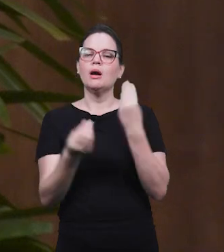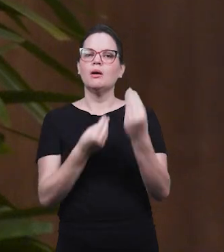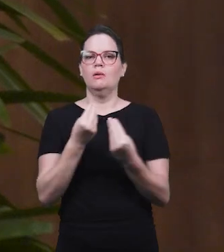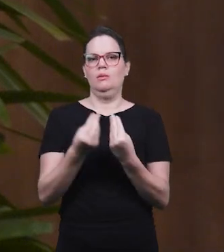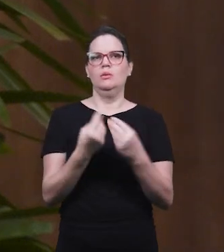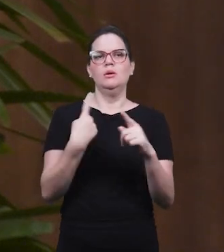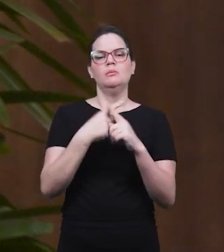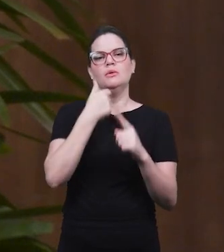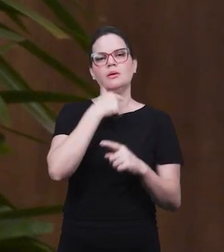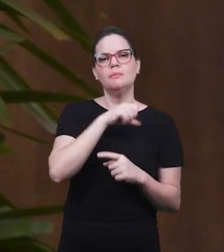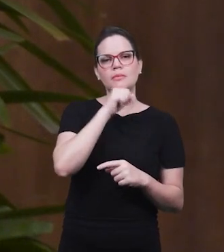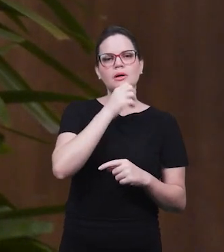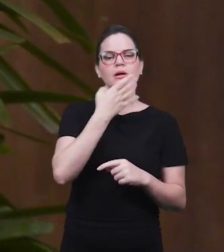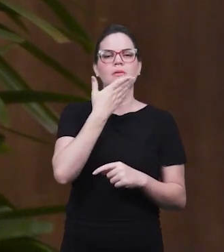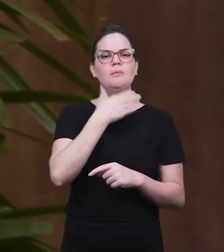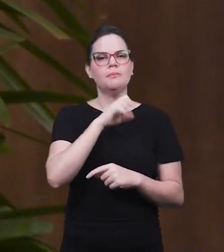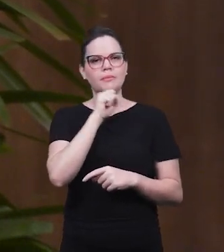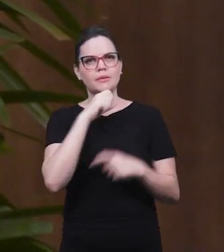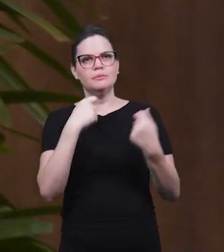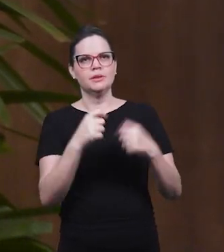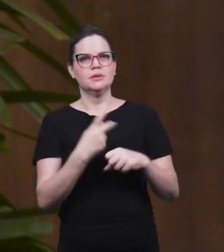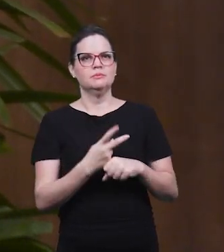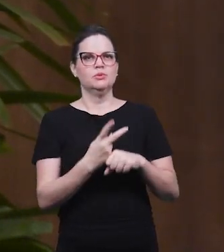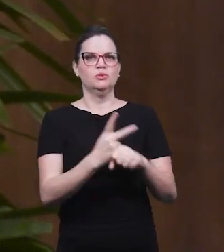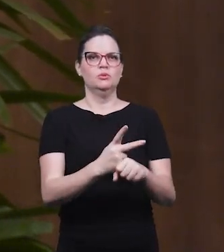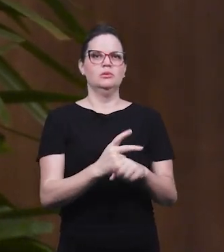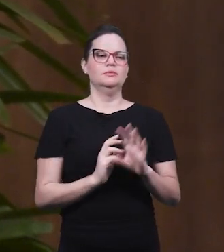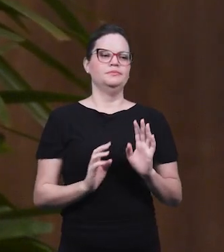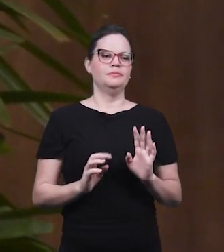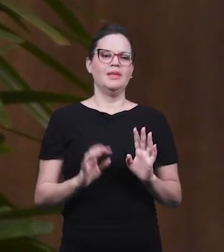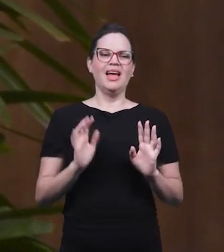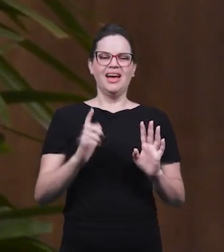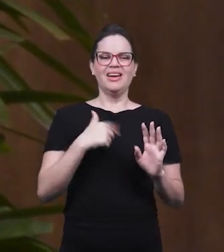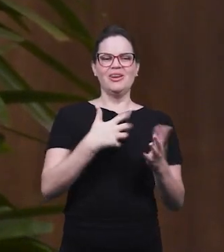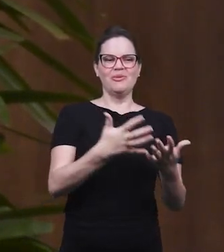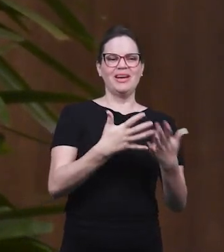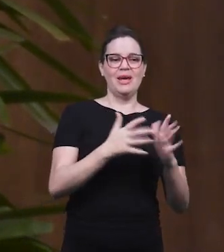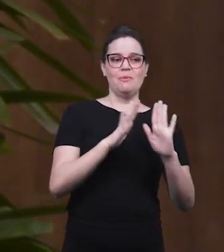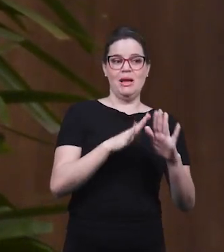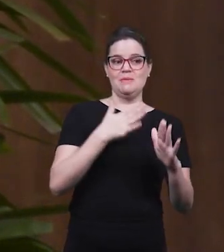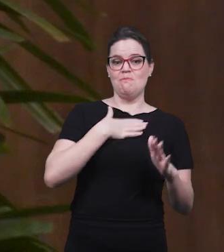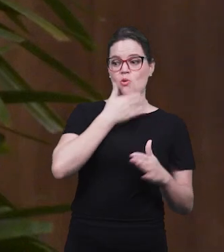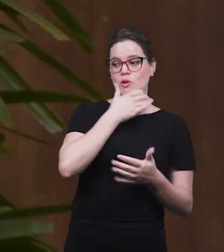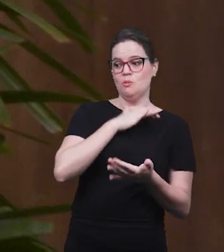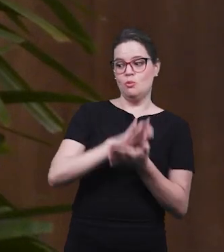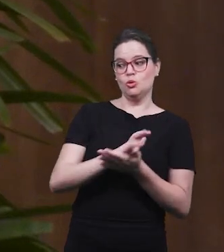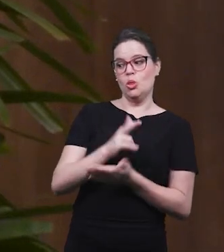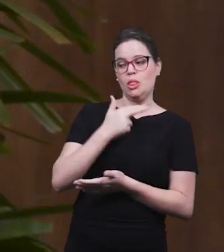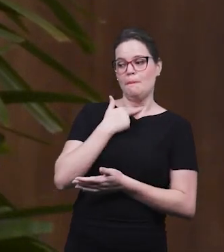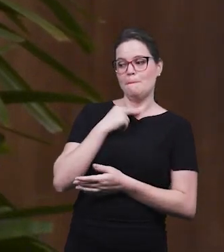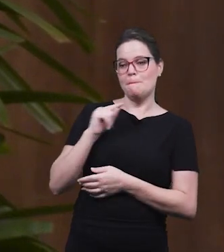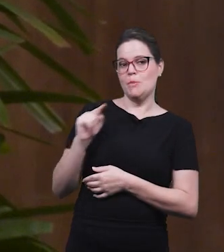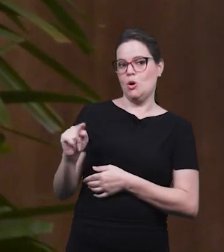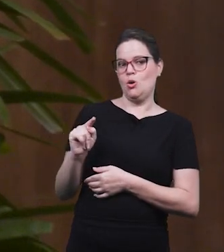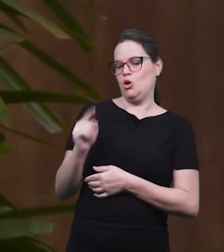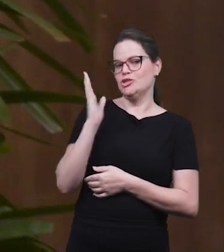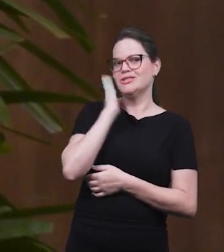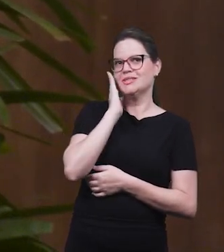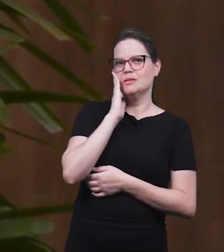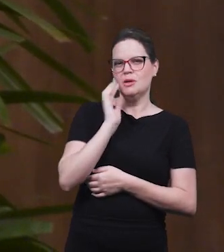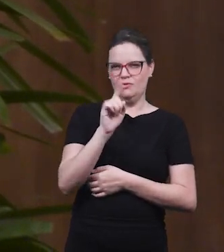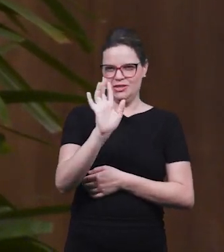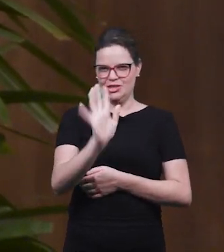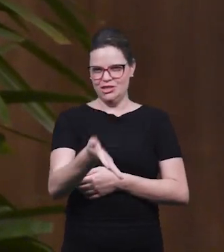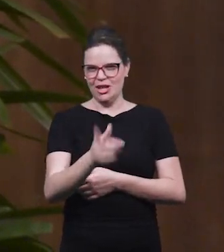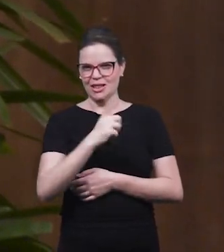a mãe procura, busca. Não, eu quero, mas meu marido não pode nem saber que eu estou aqui. A senhora já deve ter ouvido isso,